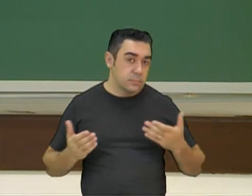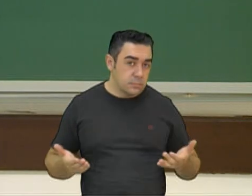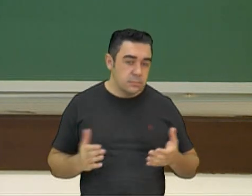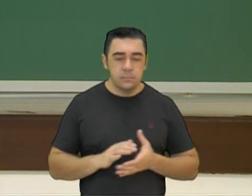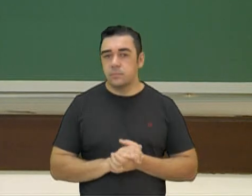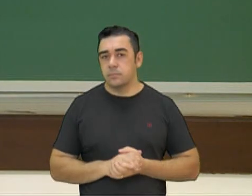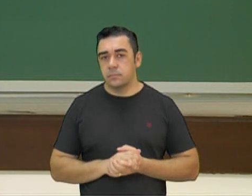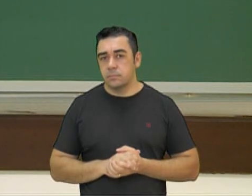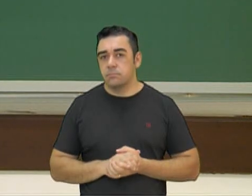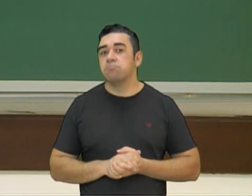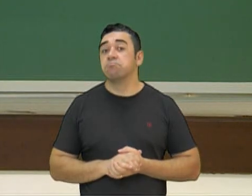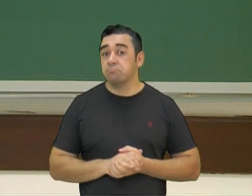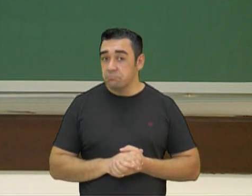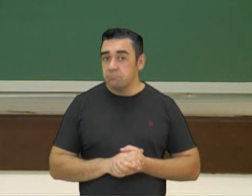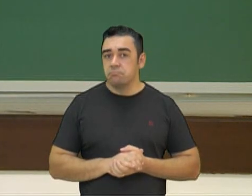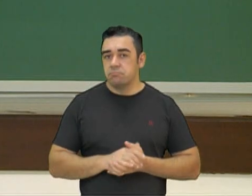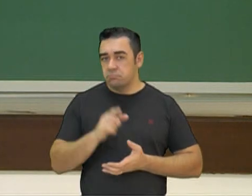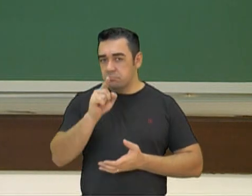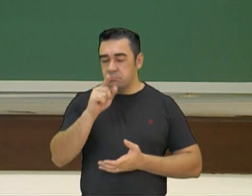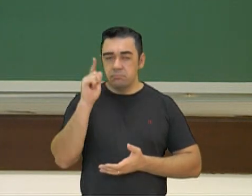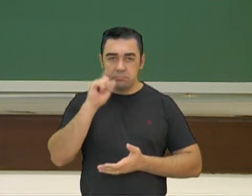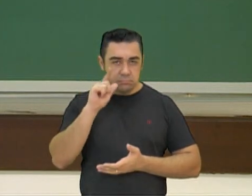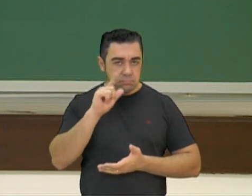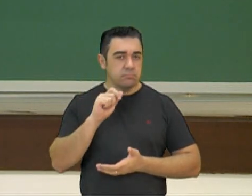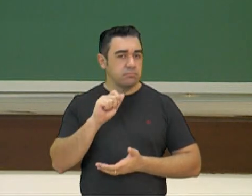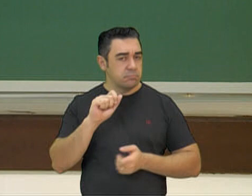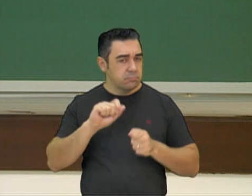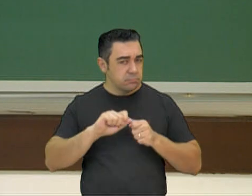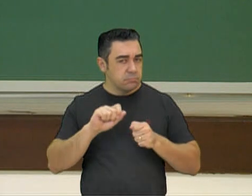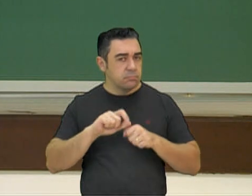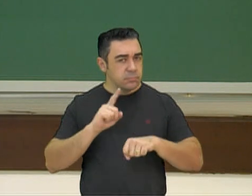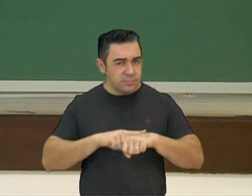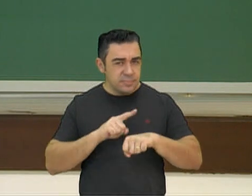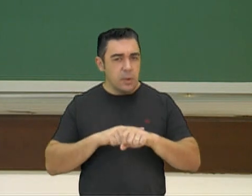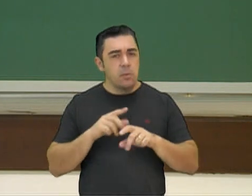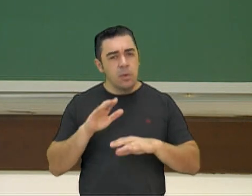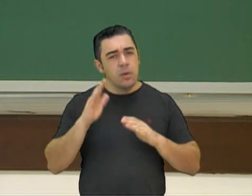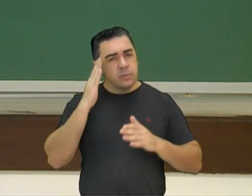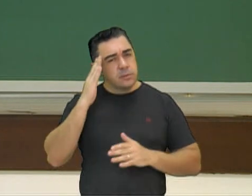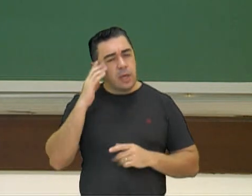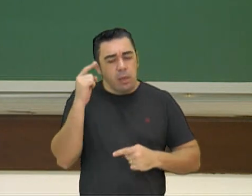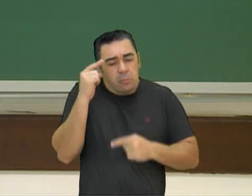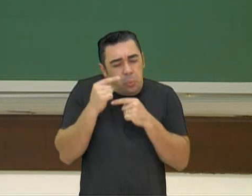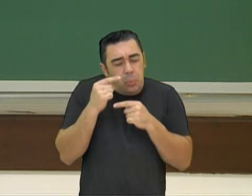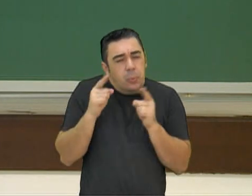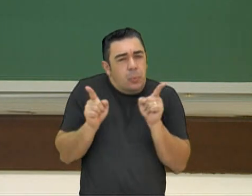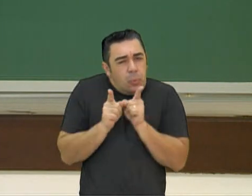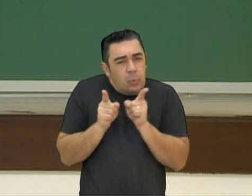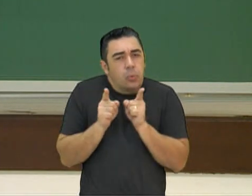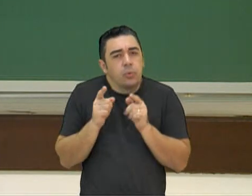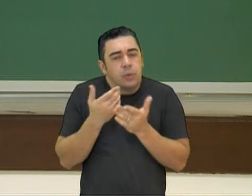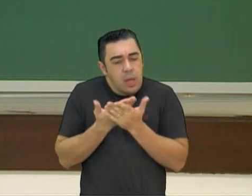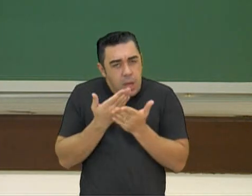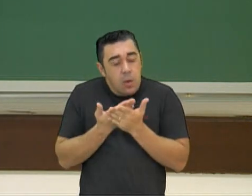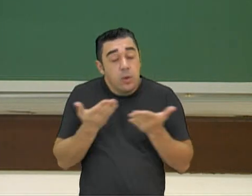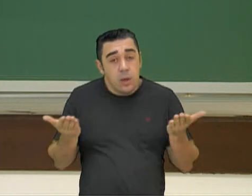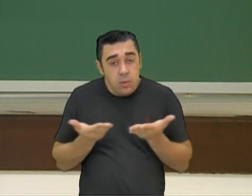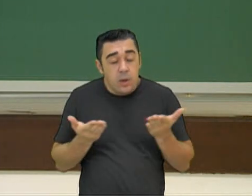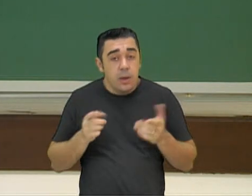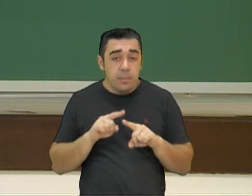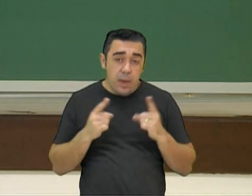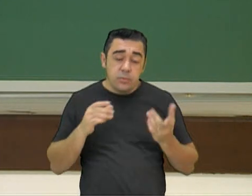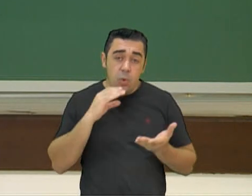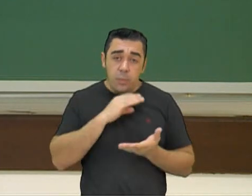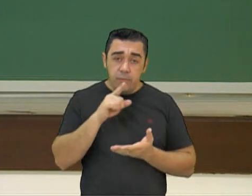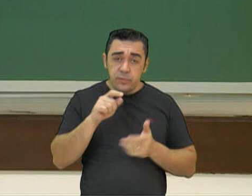Então, eu espero que tenha sido tranquilo aí esse tempo. É um pouco apertado, né, gente? Eu sei, estamos aqui no meio da aula. Mas é óbvio que você